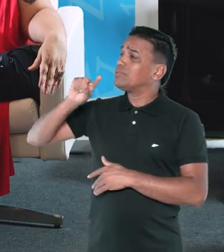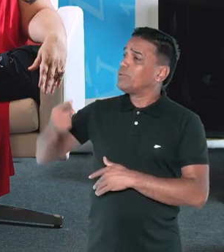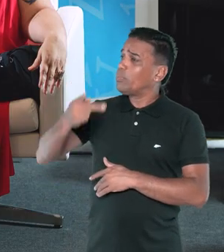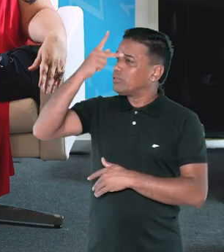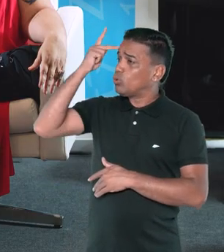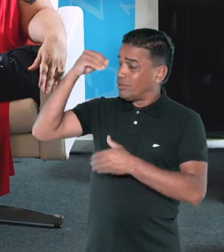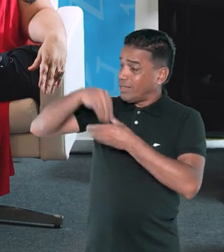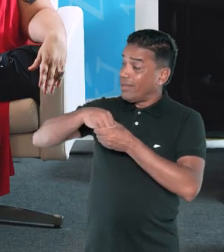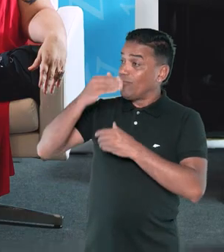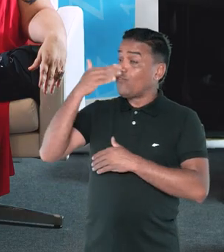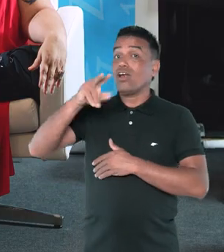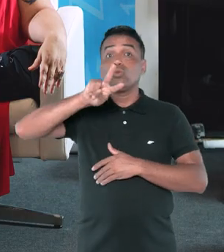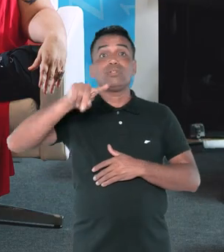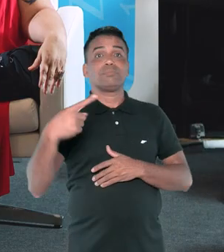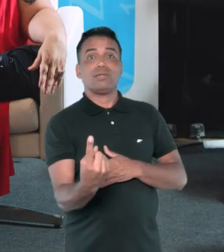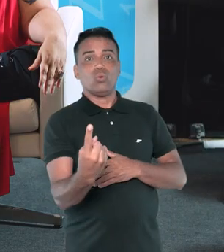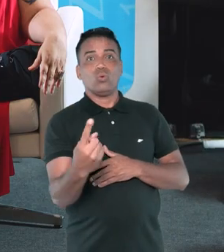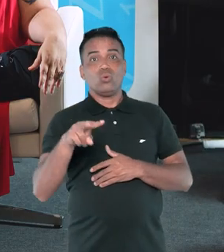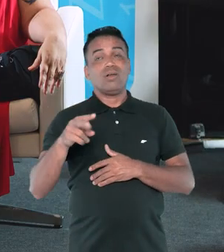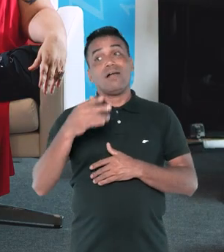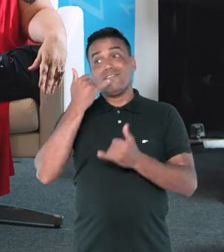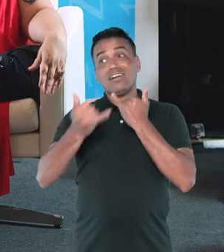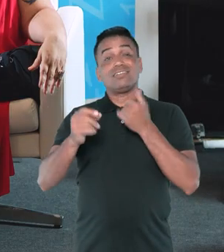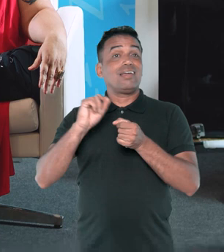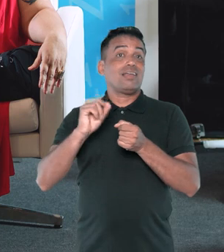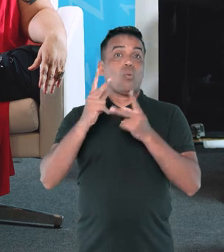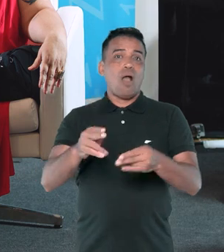2.000 pessoas fora. Acho que a gente vai ter que fazer que nem cinema.